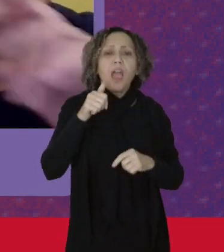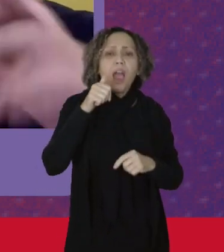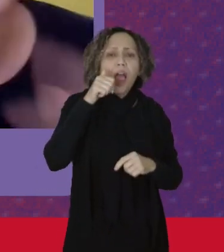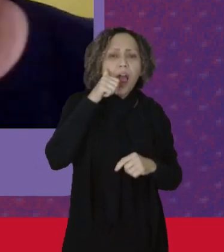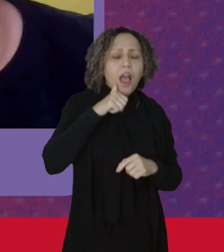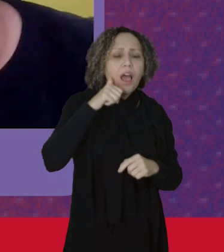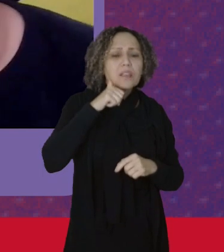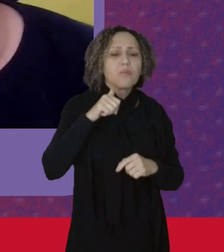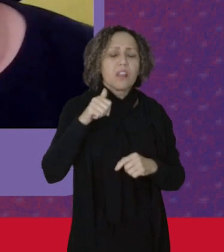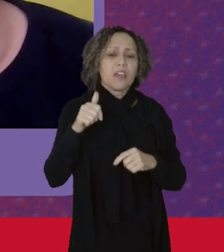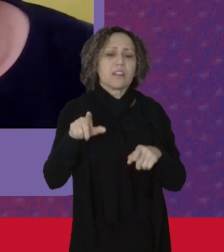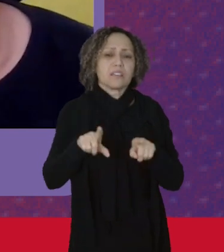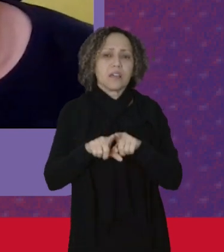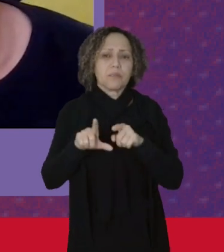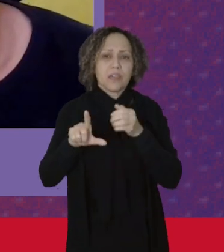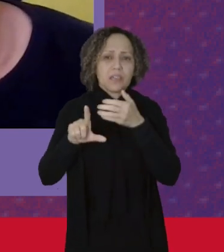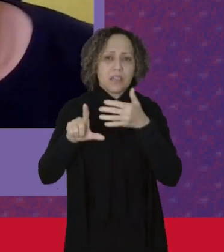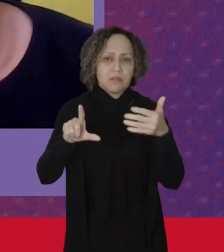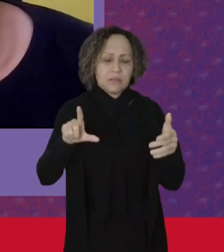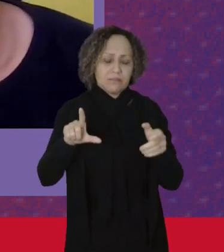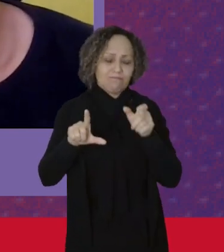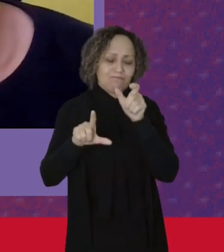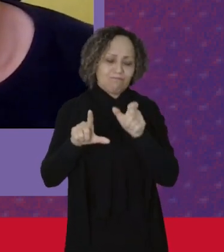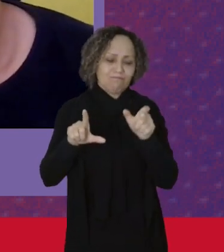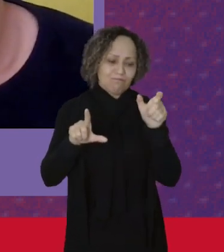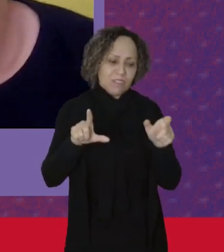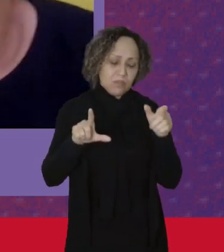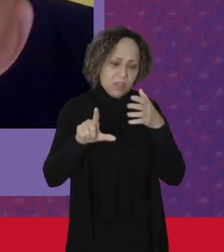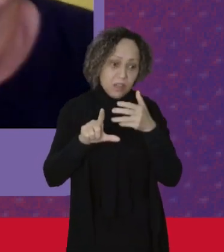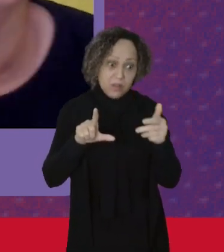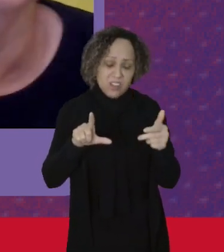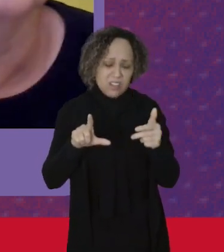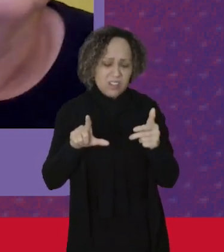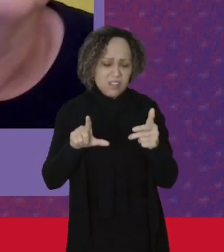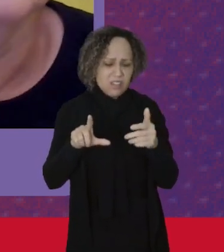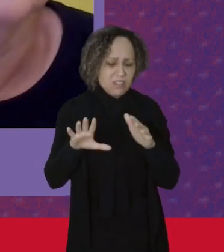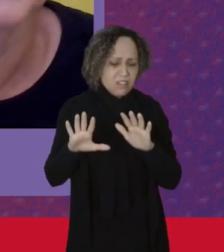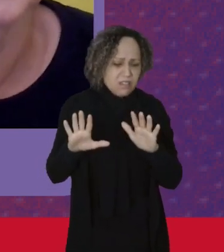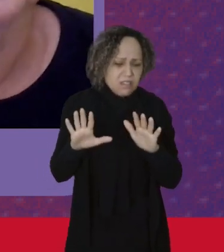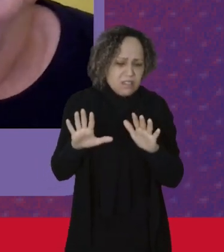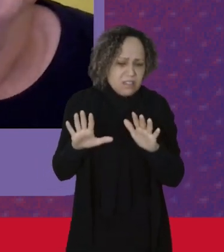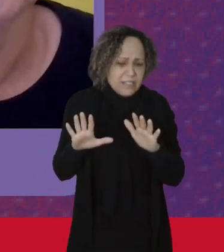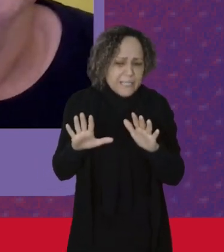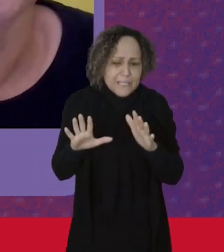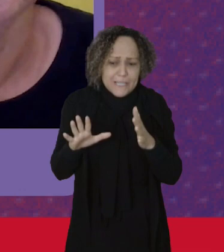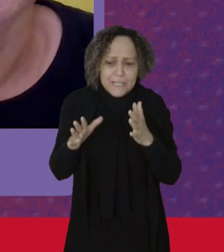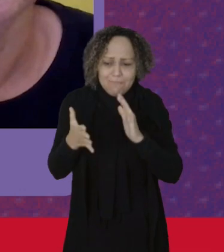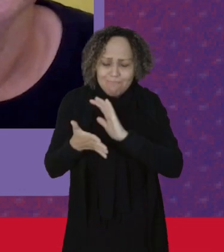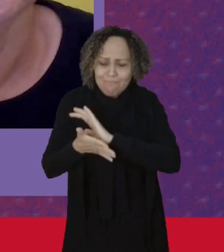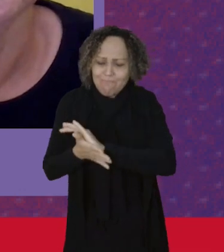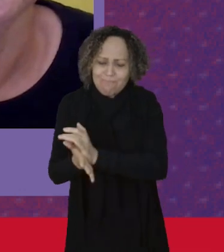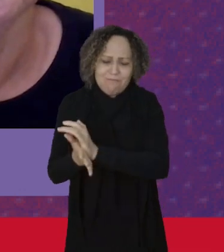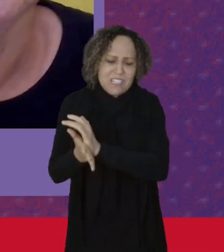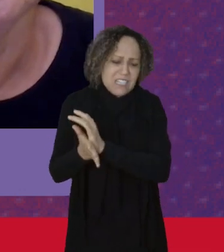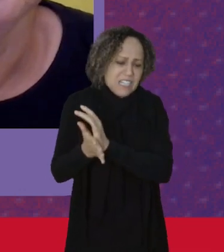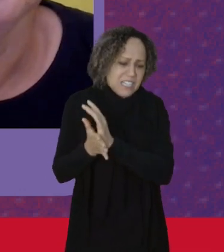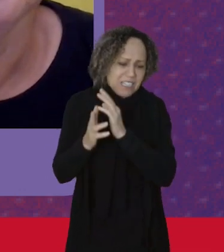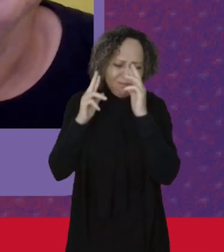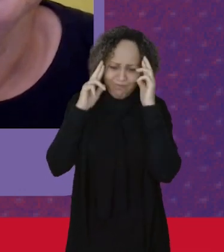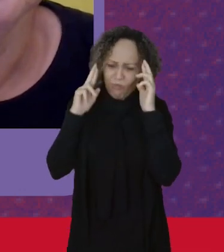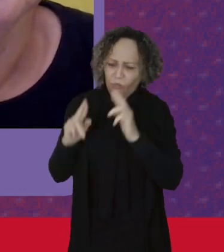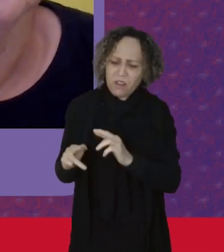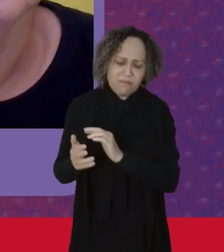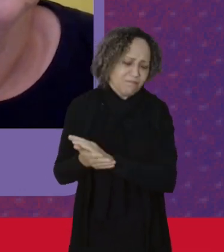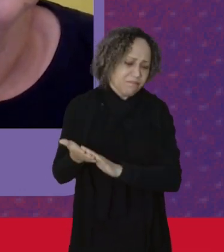pessoas LGBTs eram deslegitimadas dessa forma, né, entre outras. E, ao mesmo tempo, a saúde mental é uma pauta de luta,